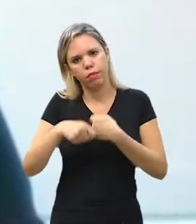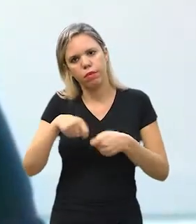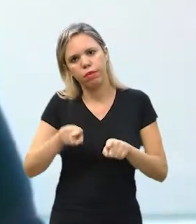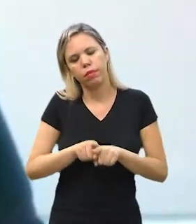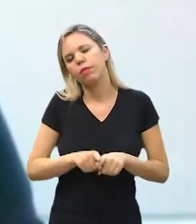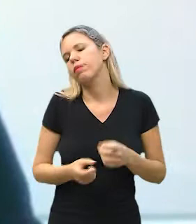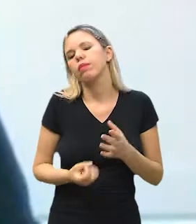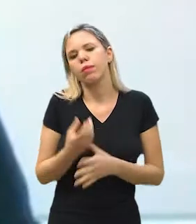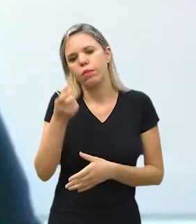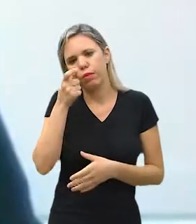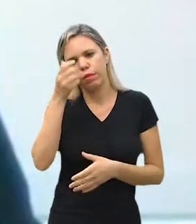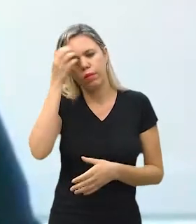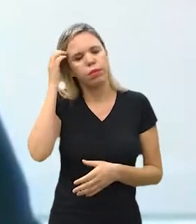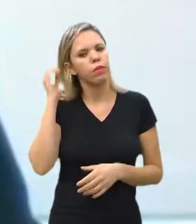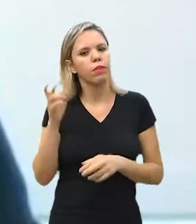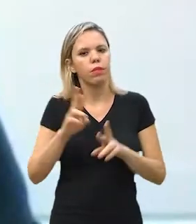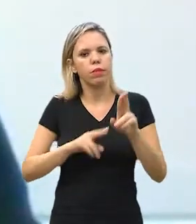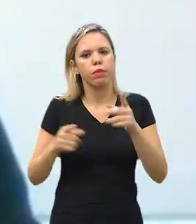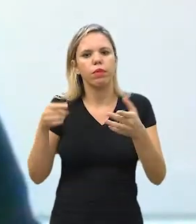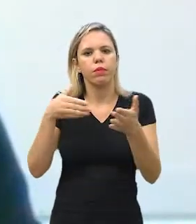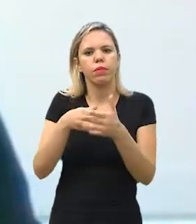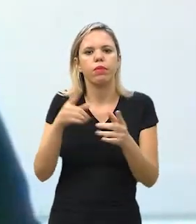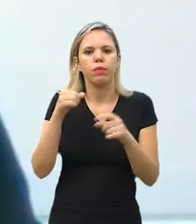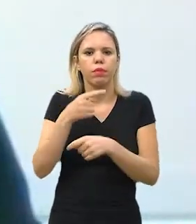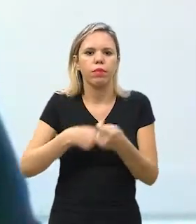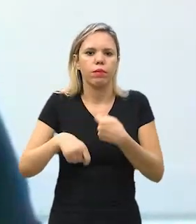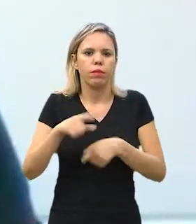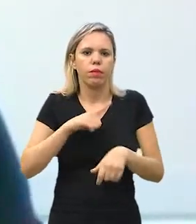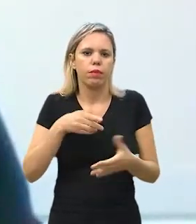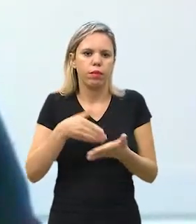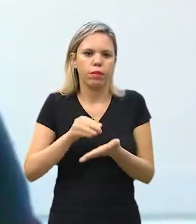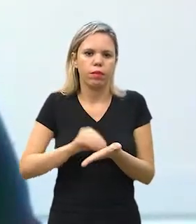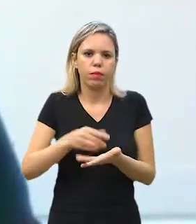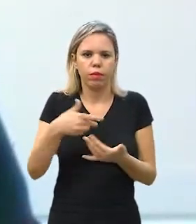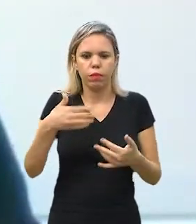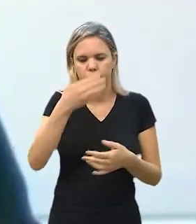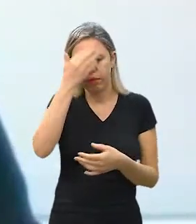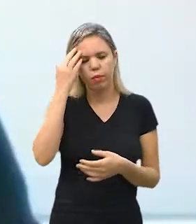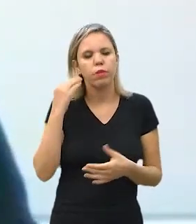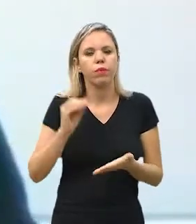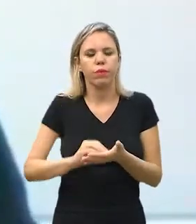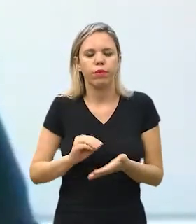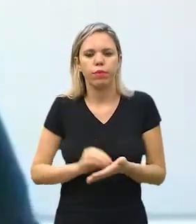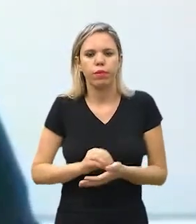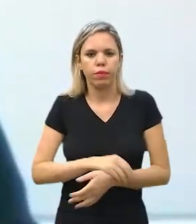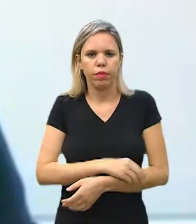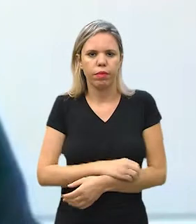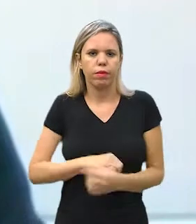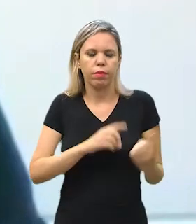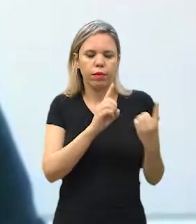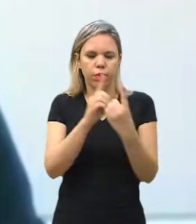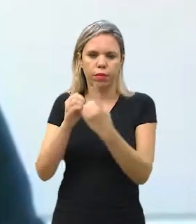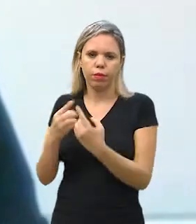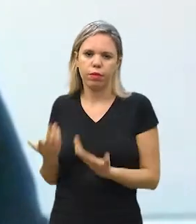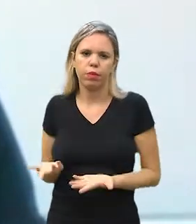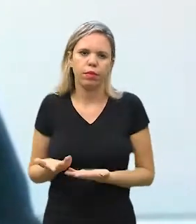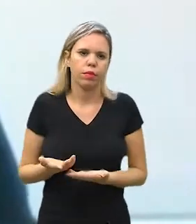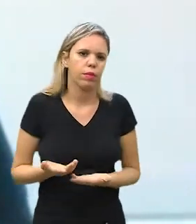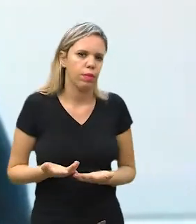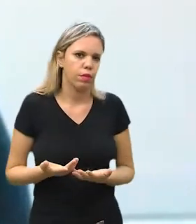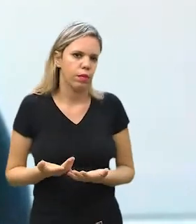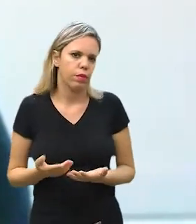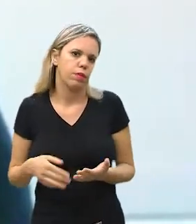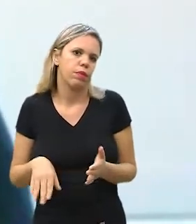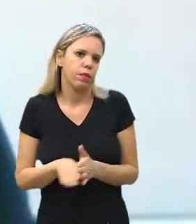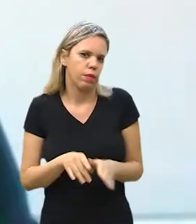o meu próprio negócio, também vendo algumas dificuldades que o mercado tinha, algumas coisas que eu vi que faltava aí no